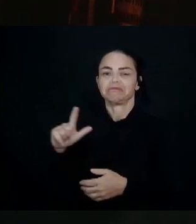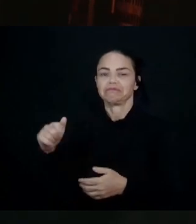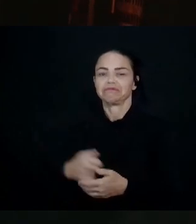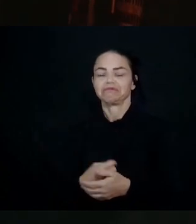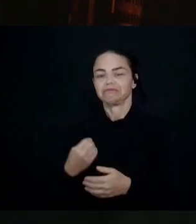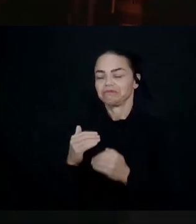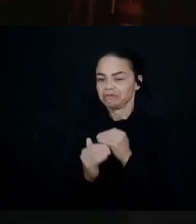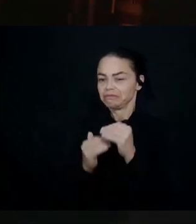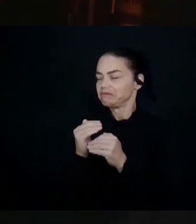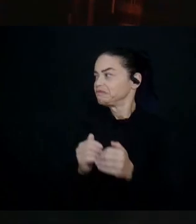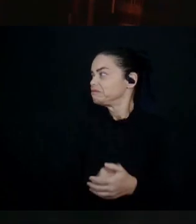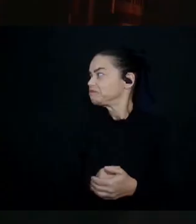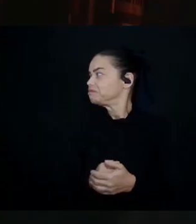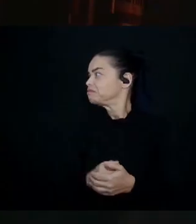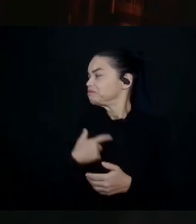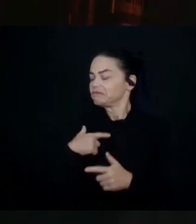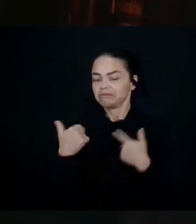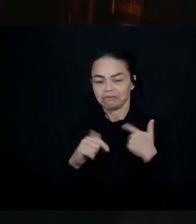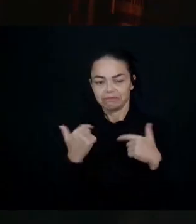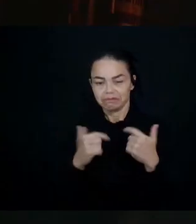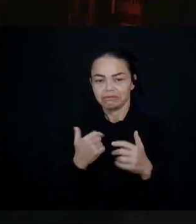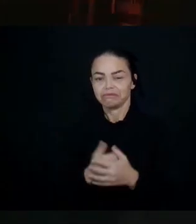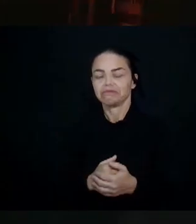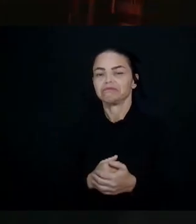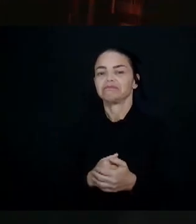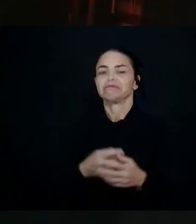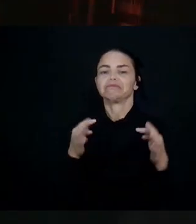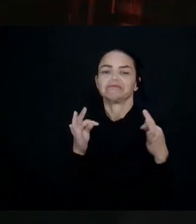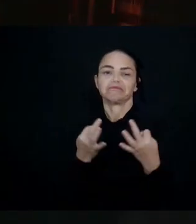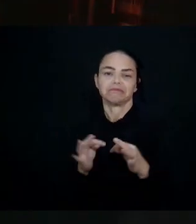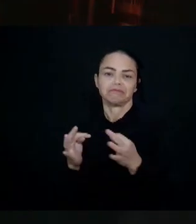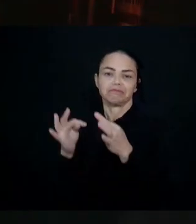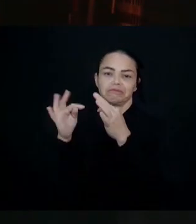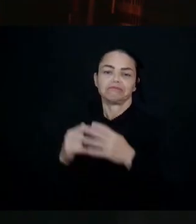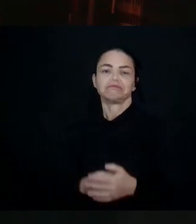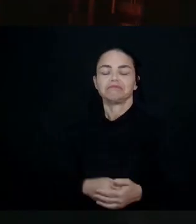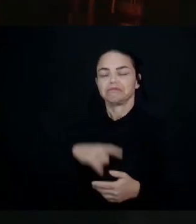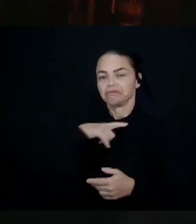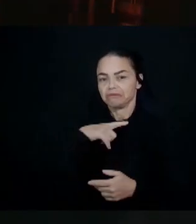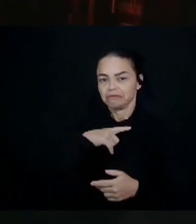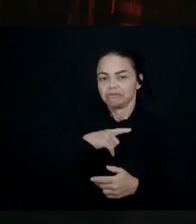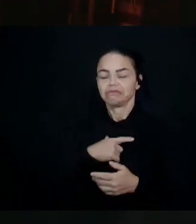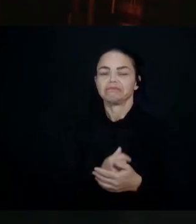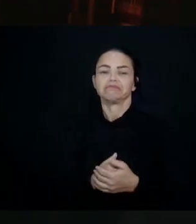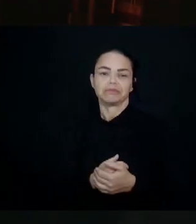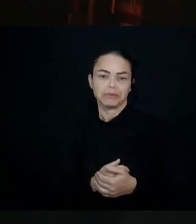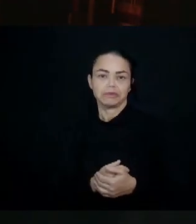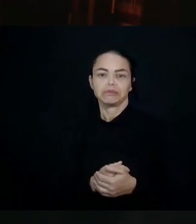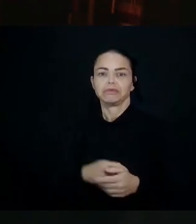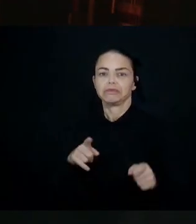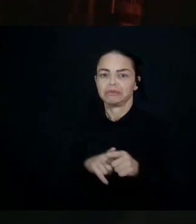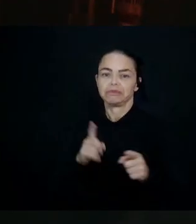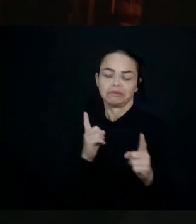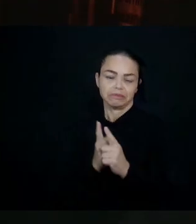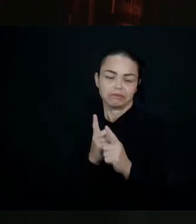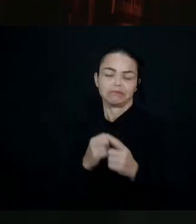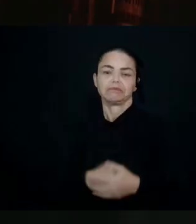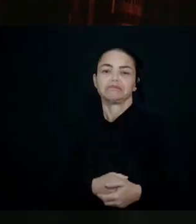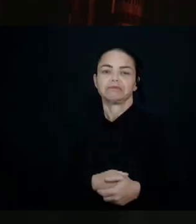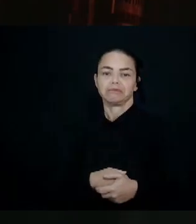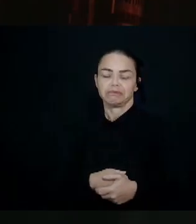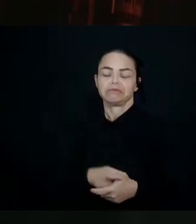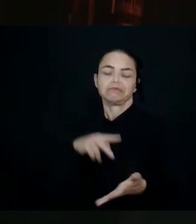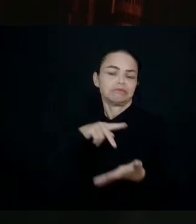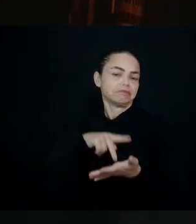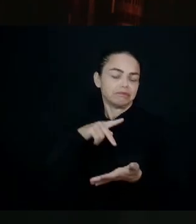algo, você está trabalhando com a tecnologia, mas você está potencializando encontros reais, você